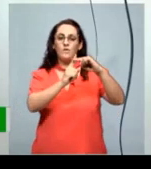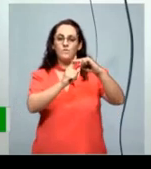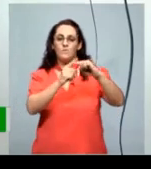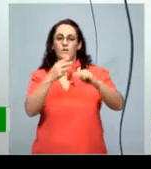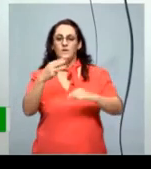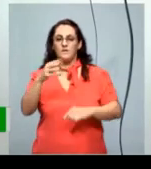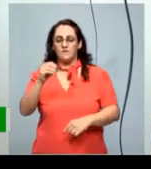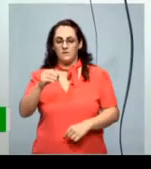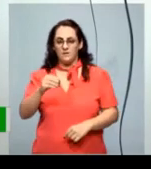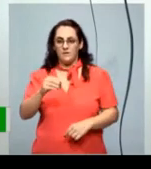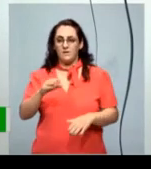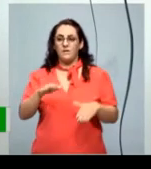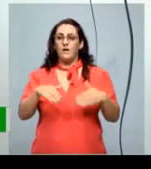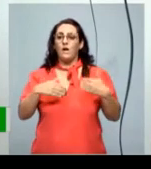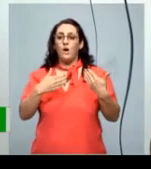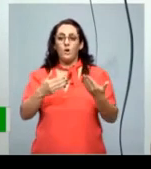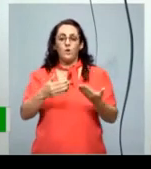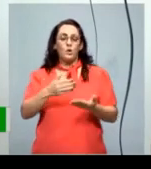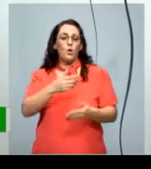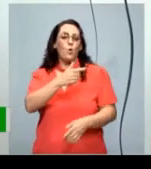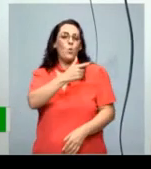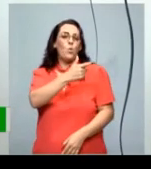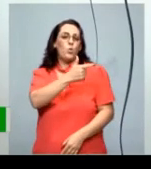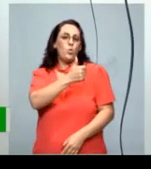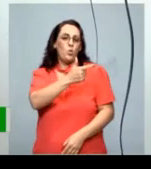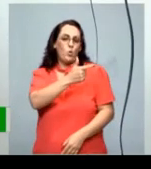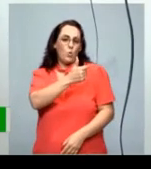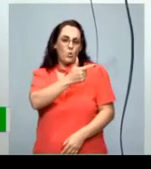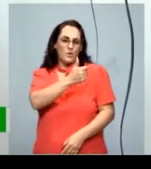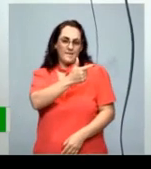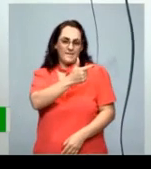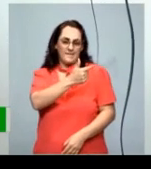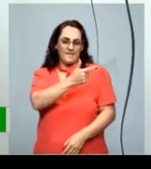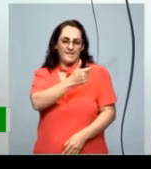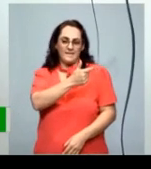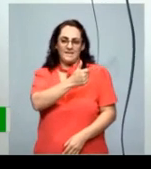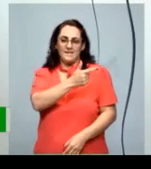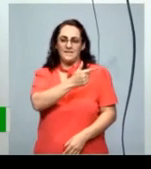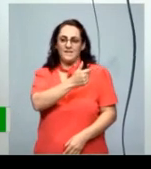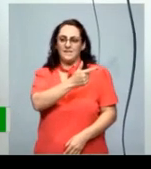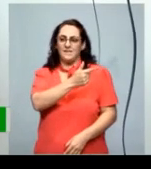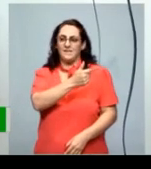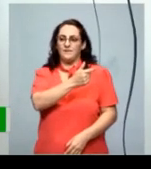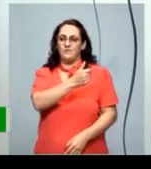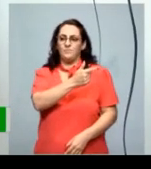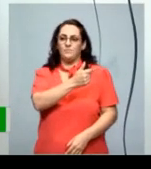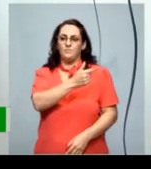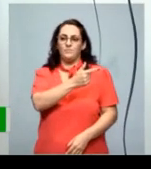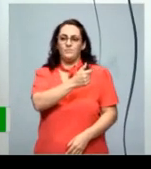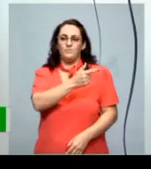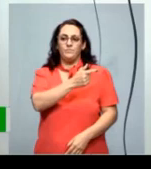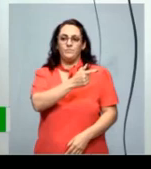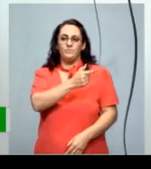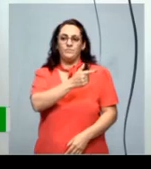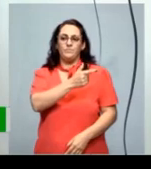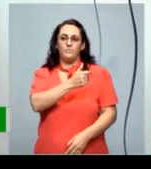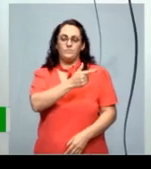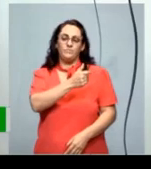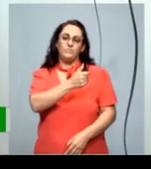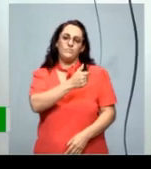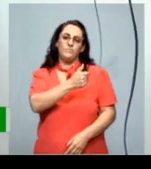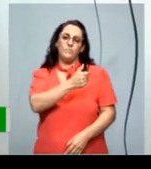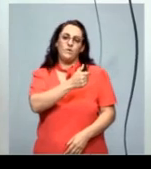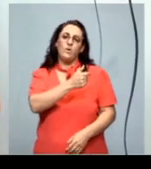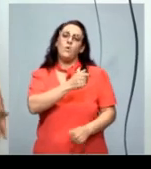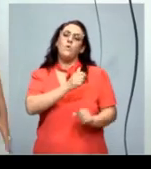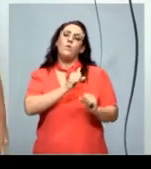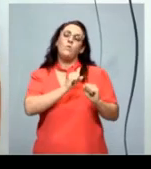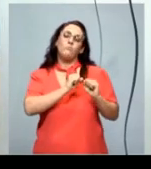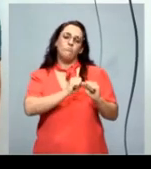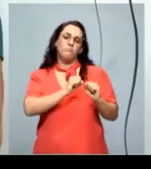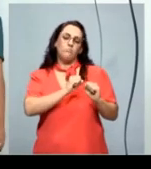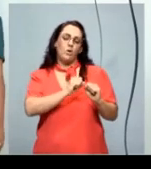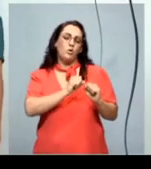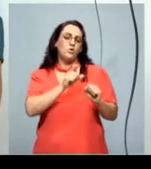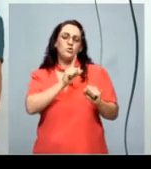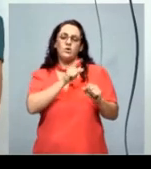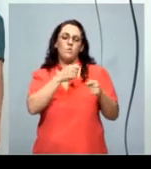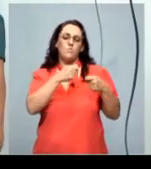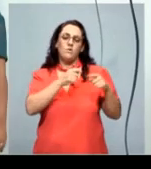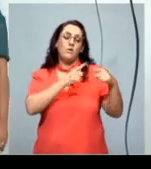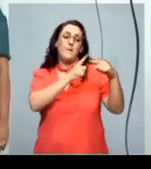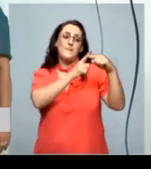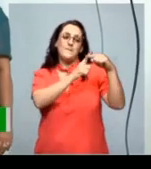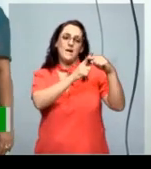ficar o 12, eu não preciso escrever que é mais 12, né? Então, o 12 sem o sinal é o número